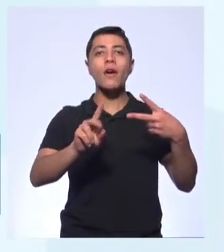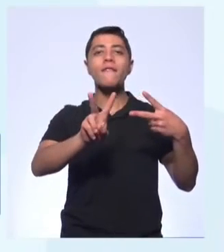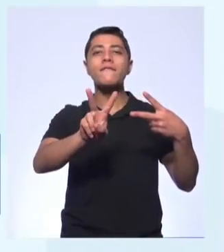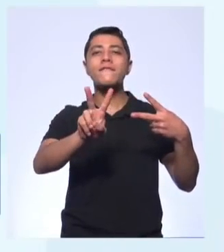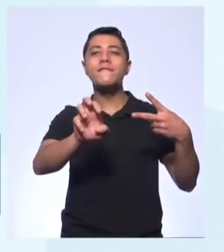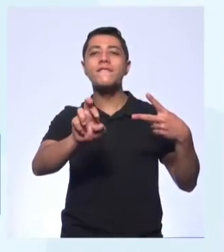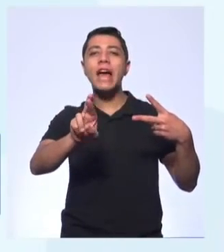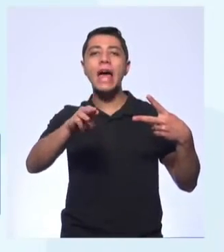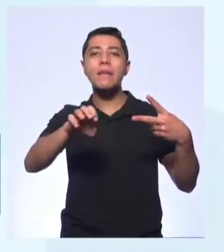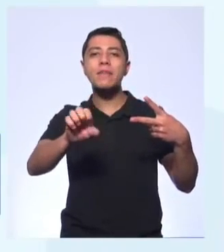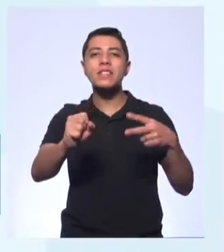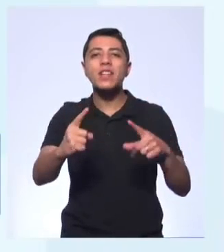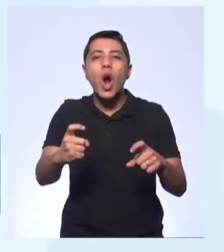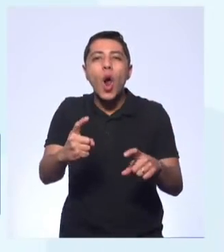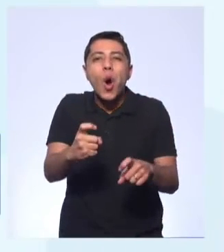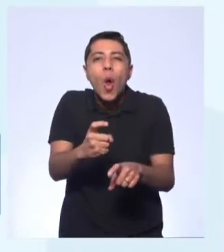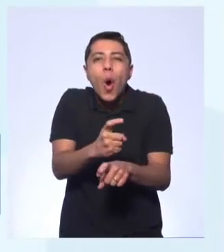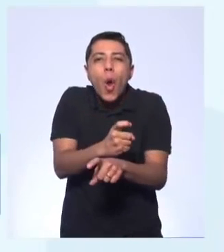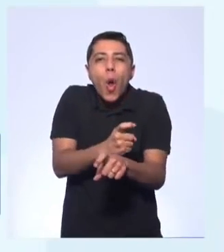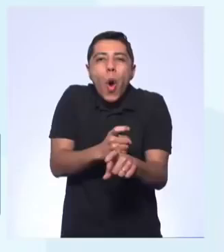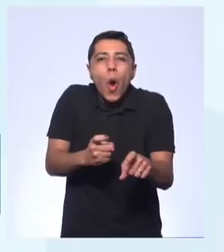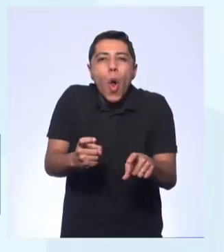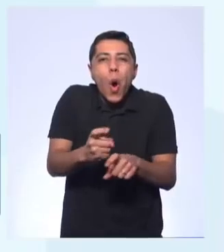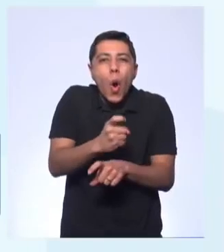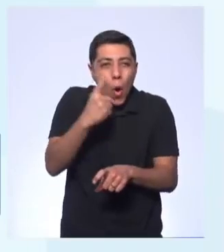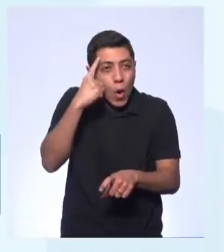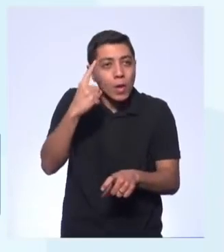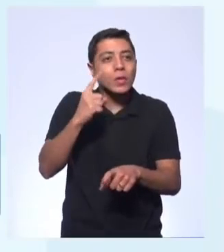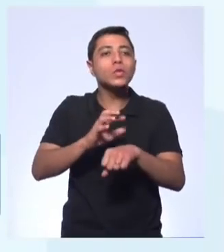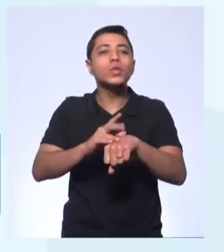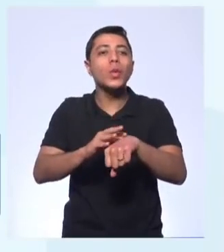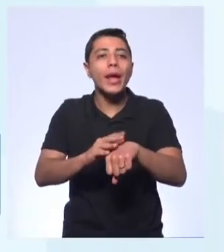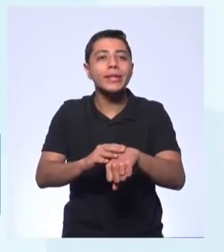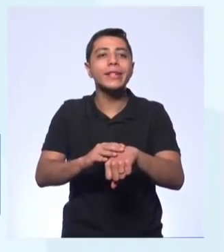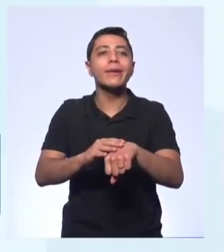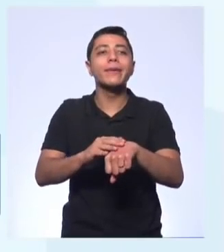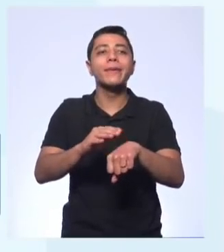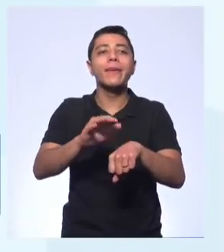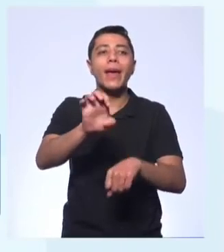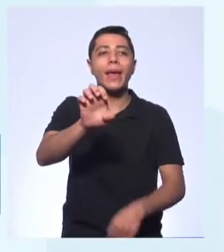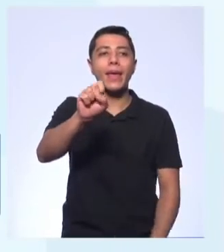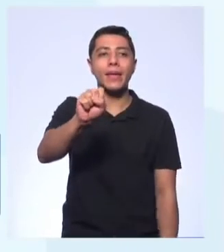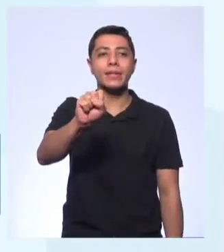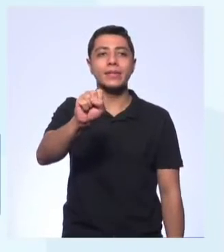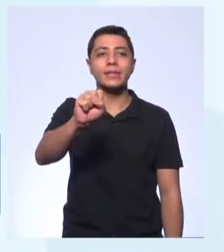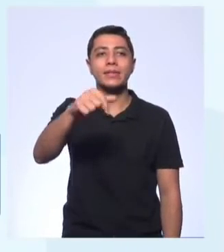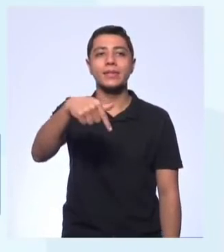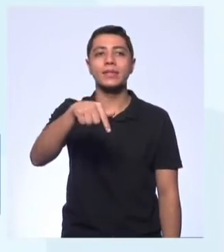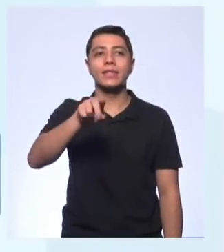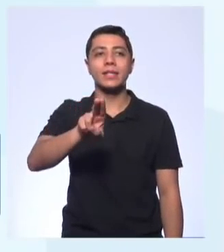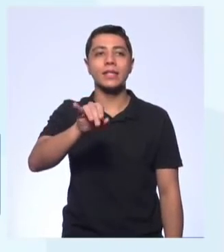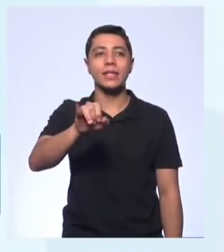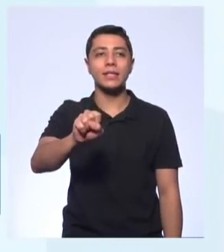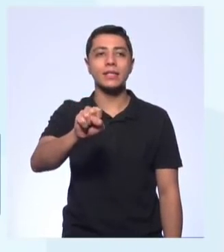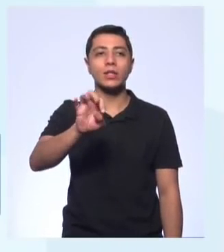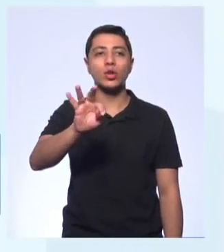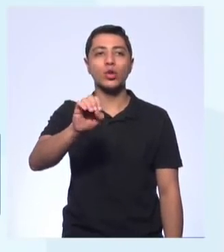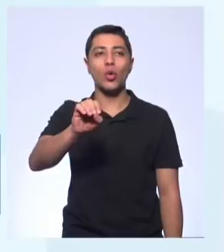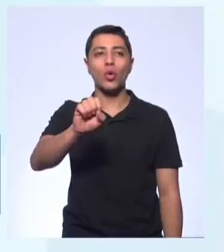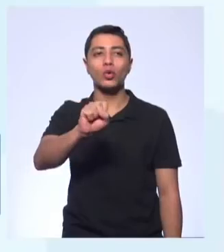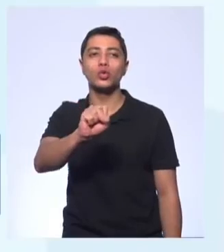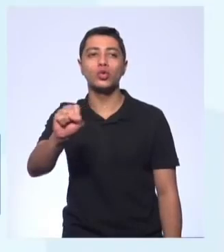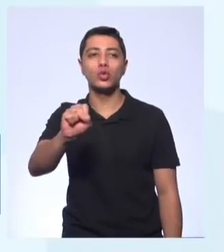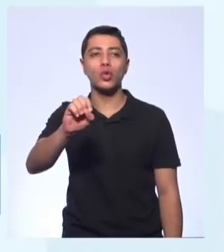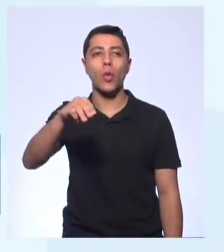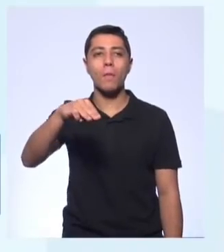né, que está relacionado ali ao popularmente conhecido como lombrigas. Tá? Então, quando a gente fala em doença